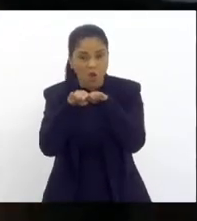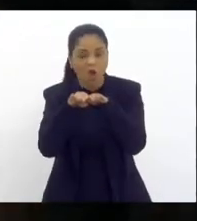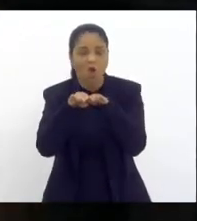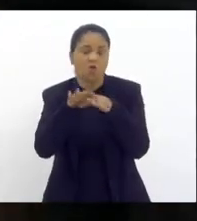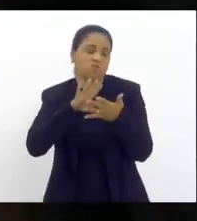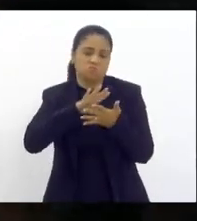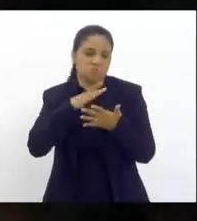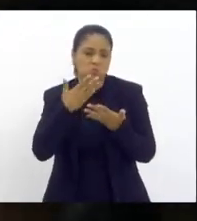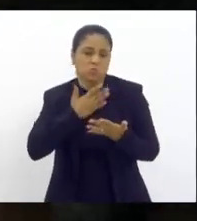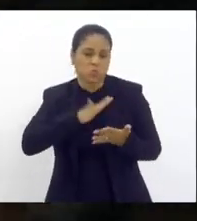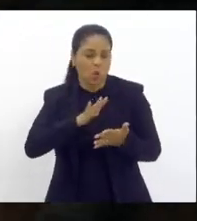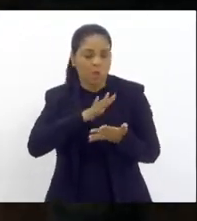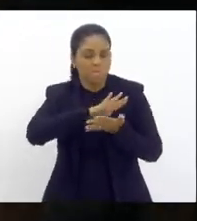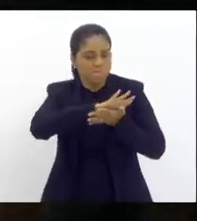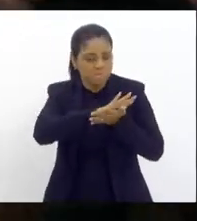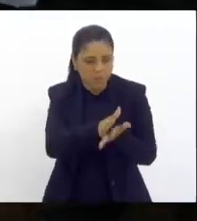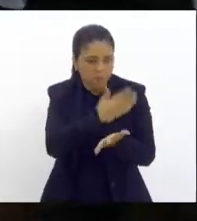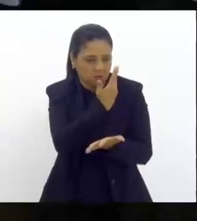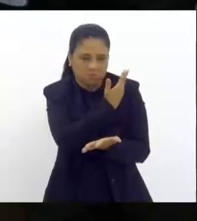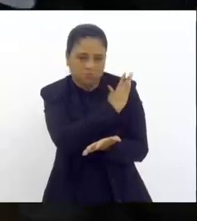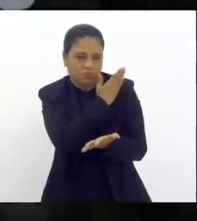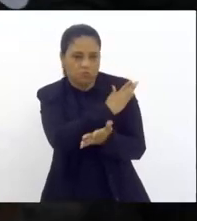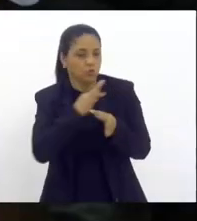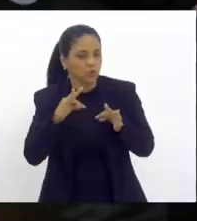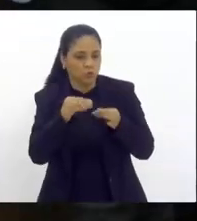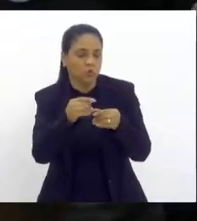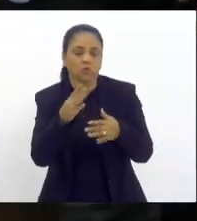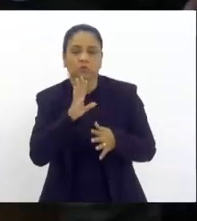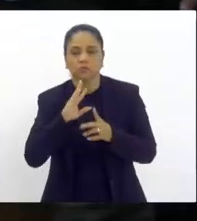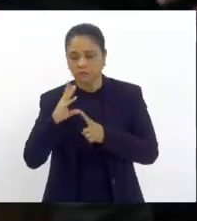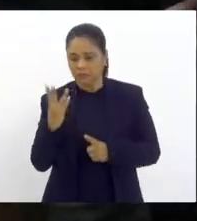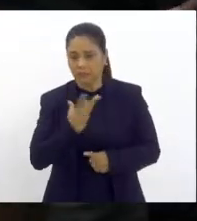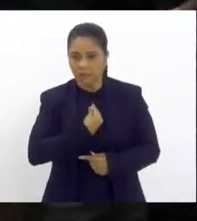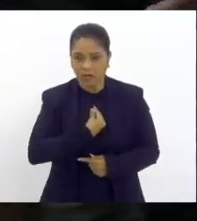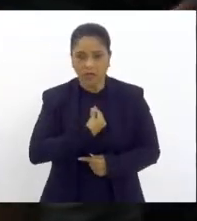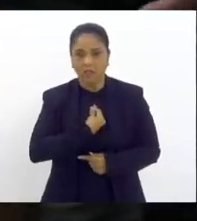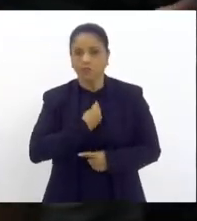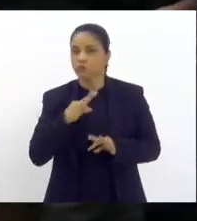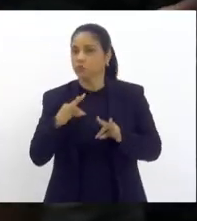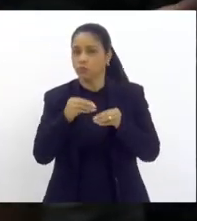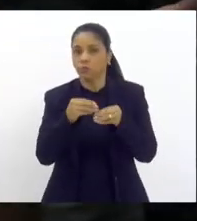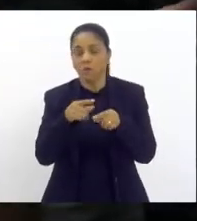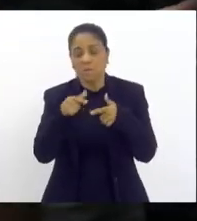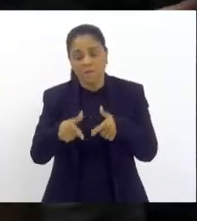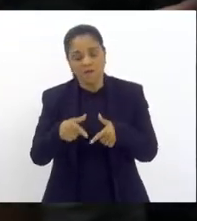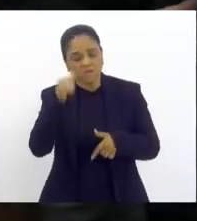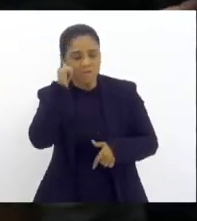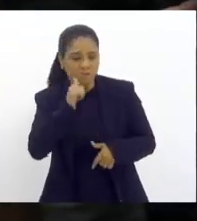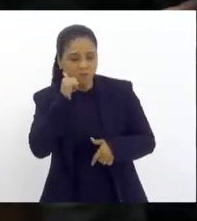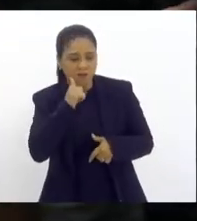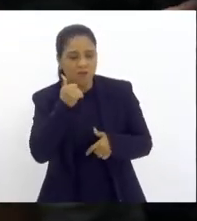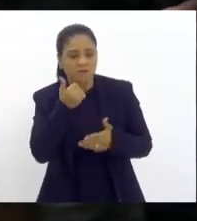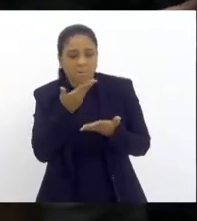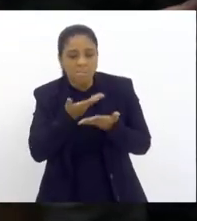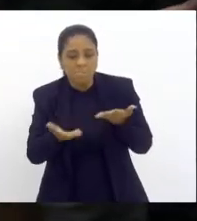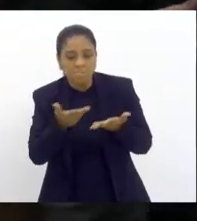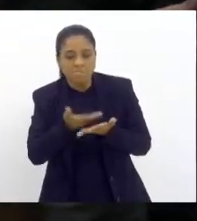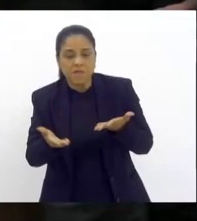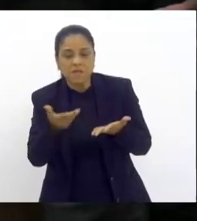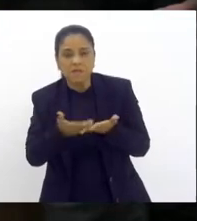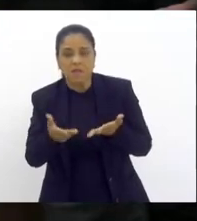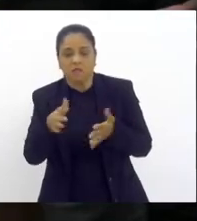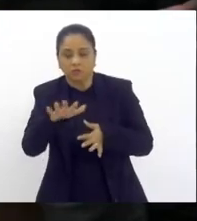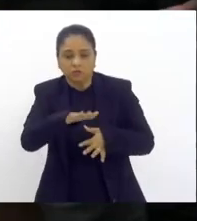com trans, eu uso para todos. Mas do jeito que foi proposto, estamos perdendo o nosso espaço. Nós sabemos que o